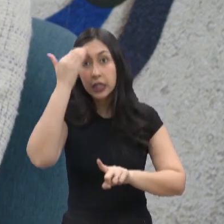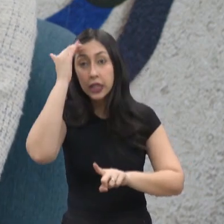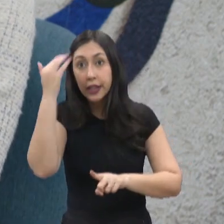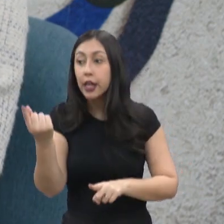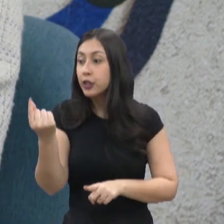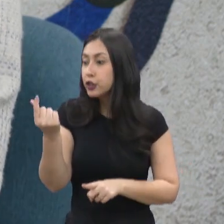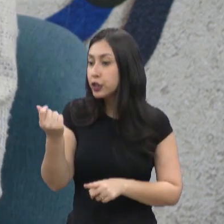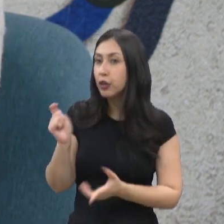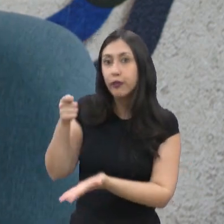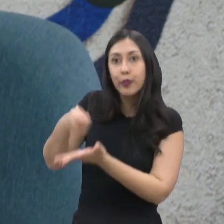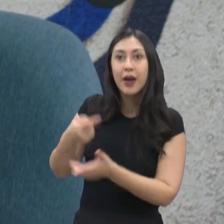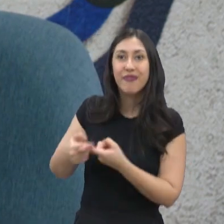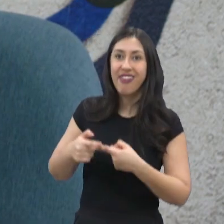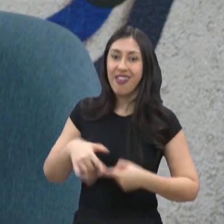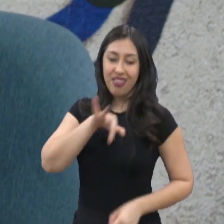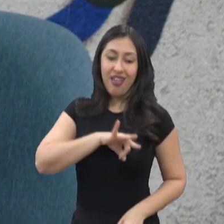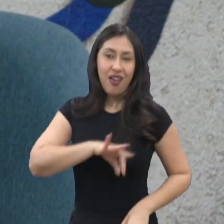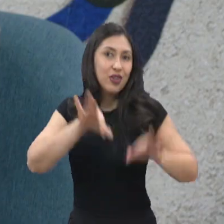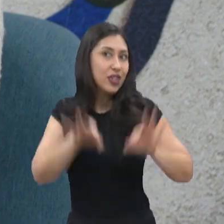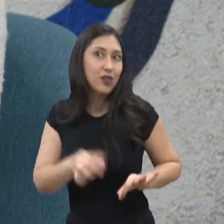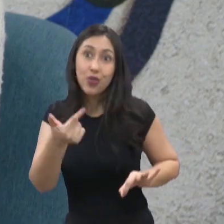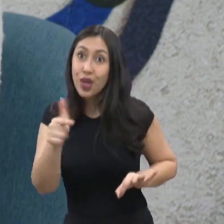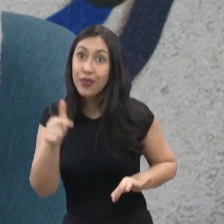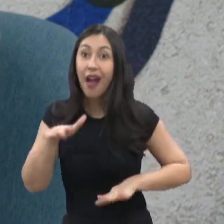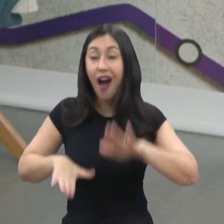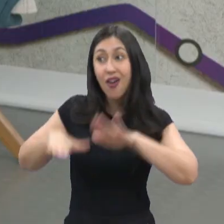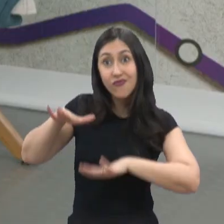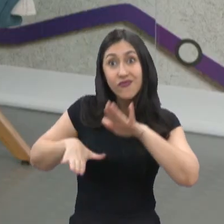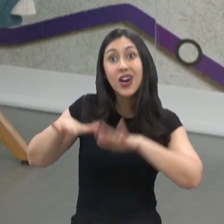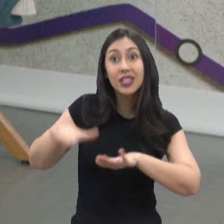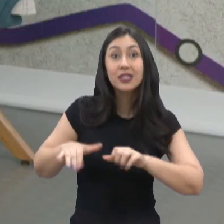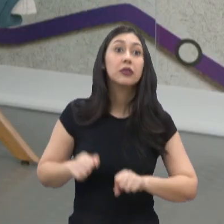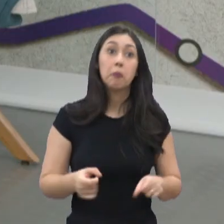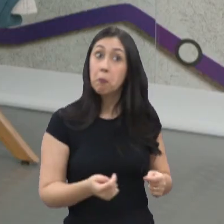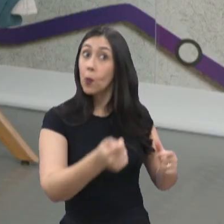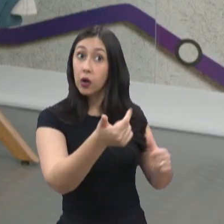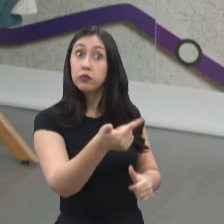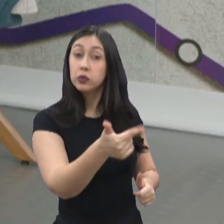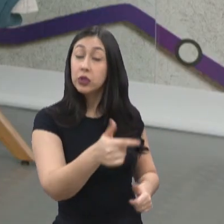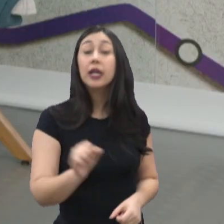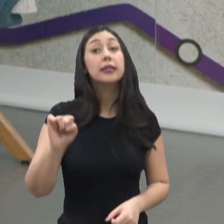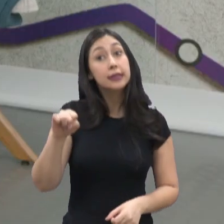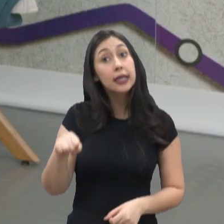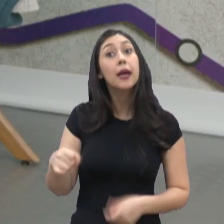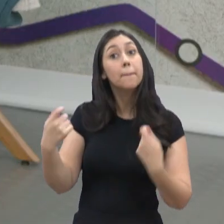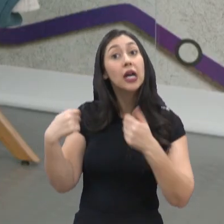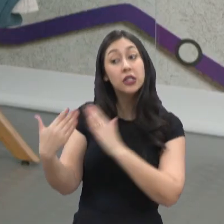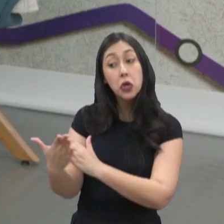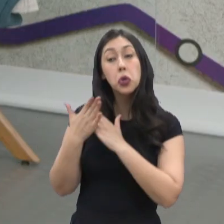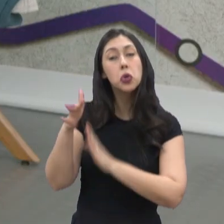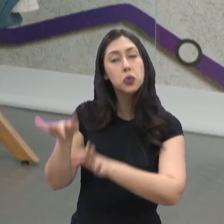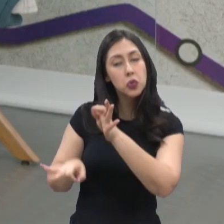salário fixo, você que constrói isso. Nenhum benefício. Você precisa buscar prestar aí assessoria jurídica para você ter um contrato junto